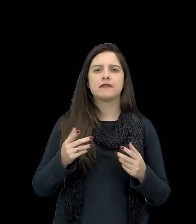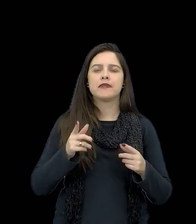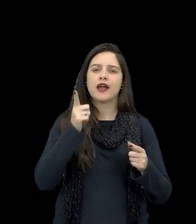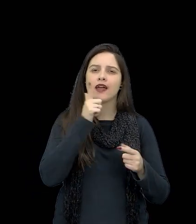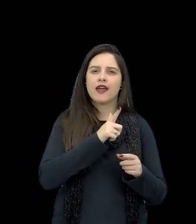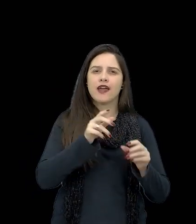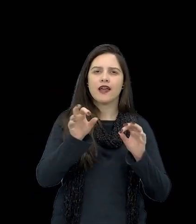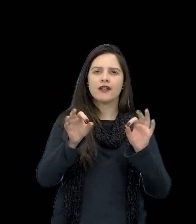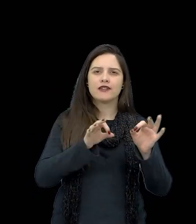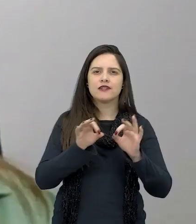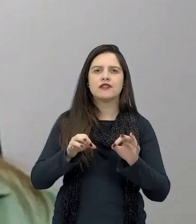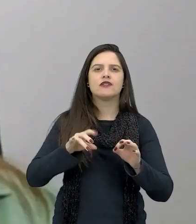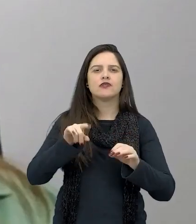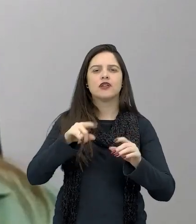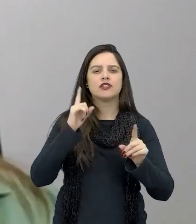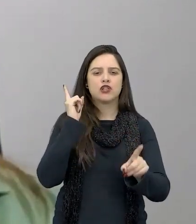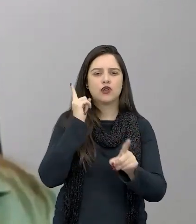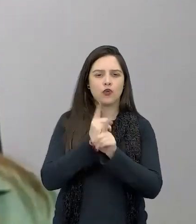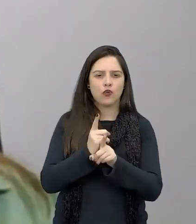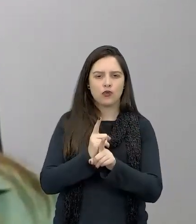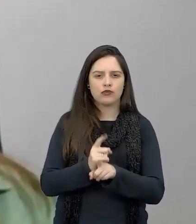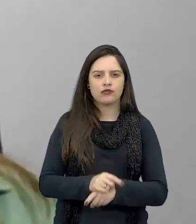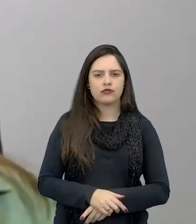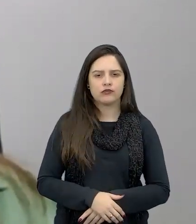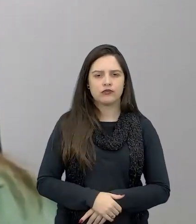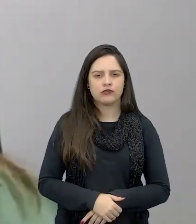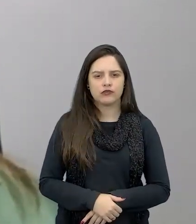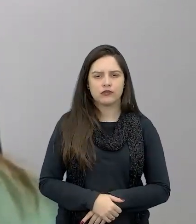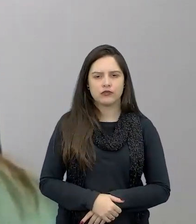realizar este encontro.